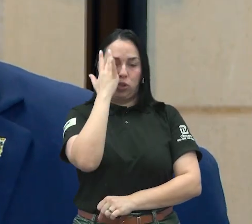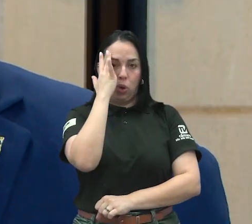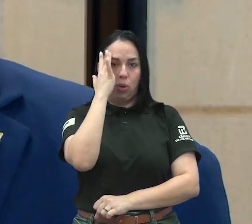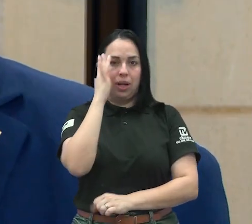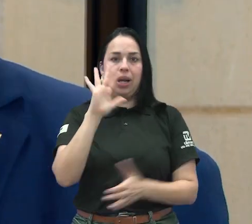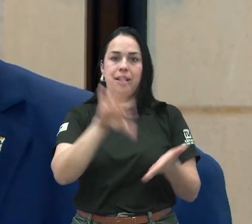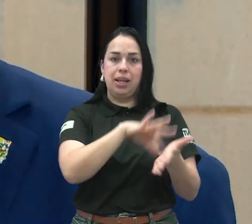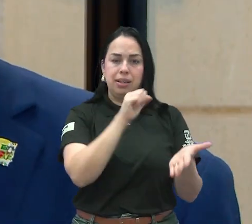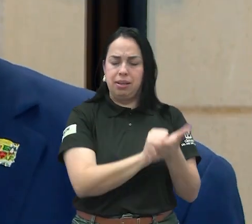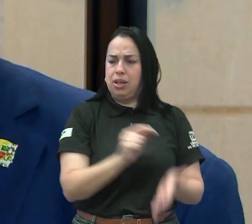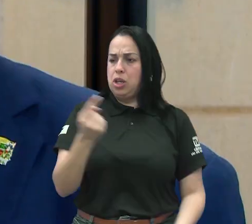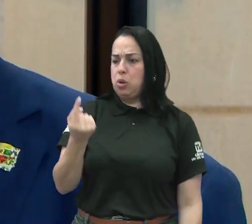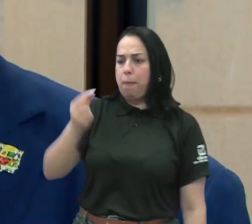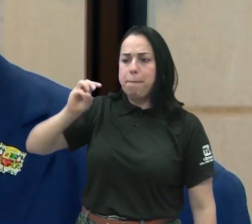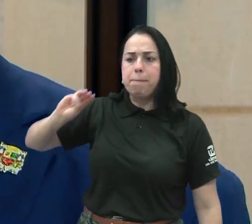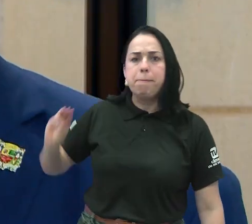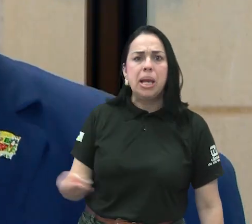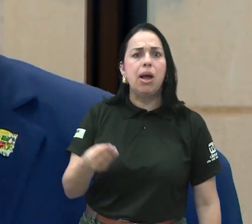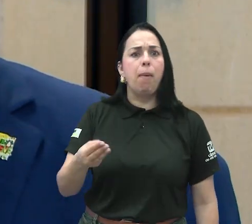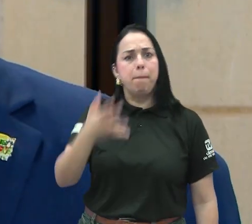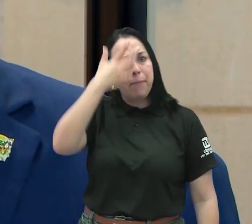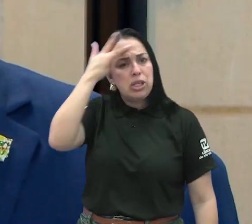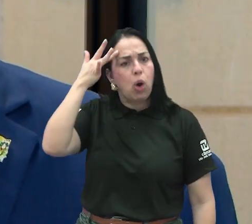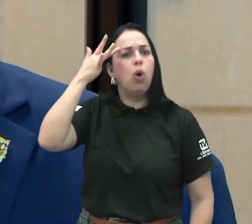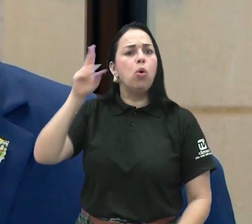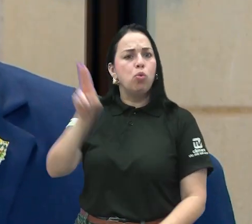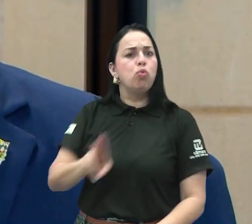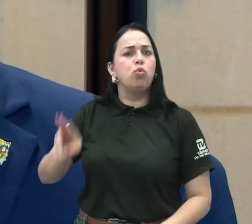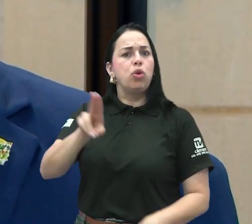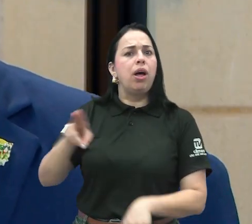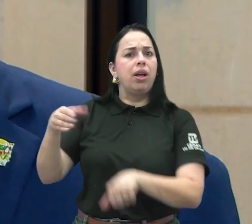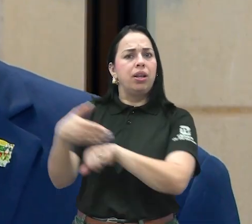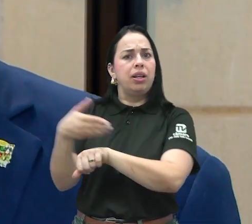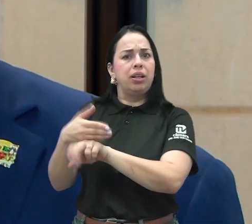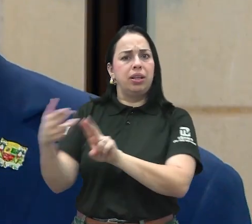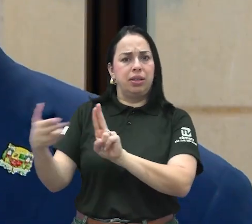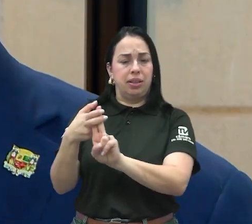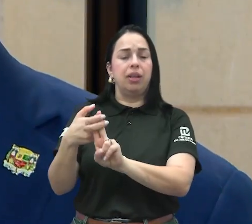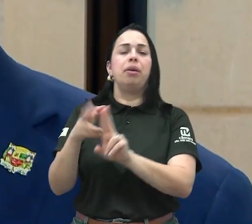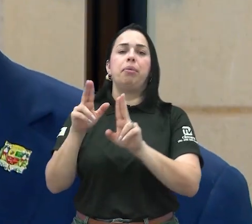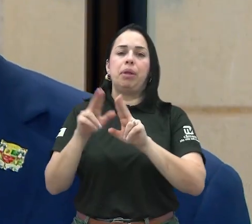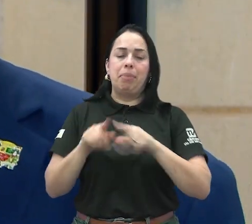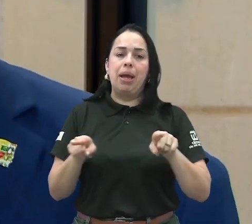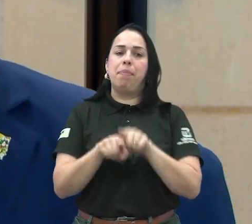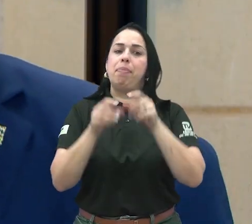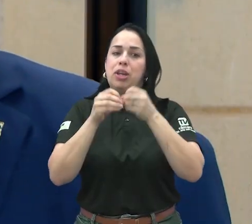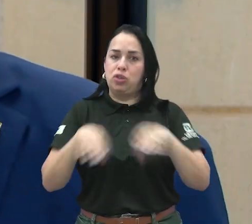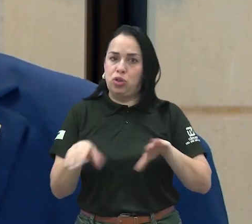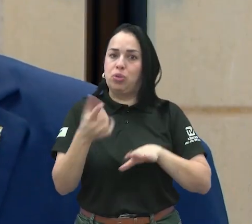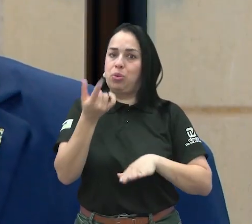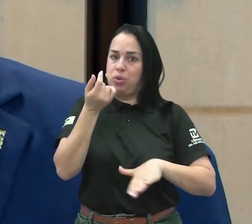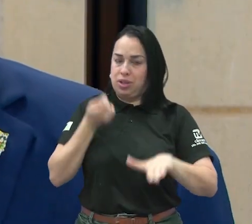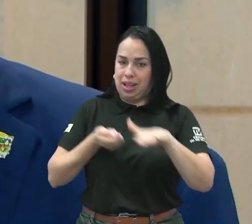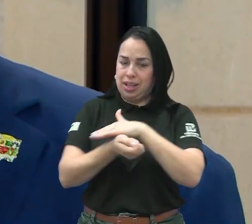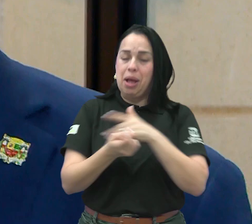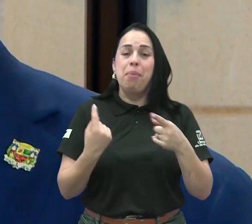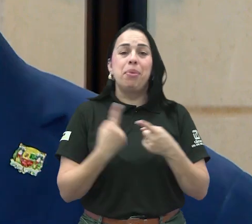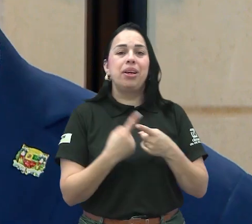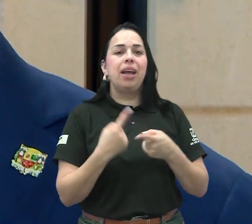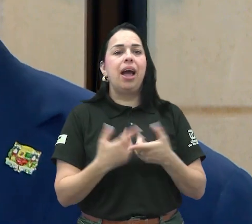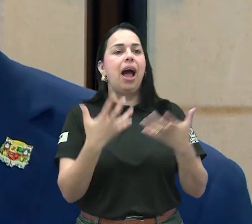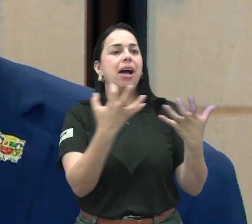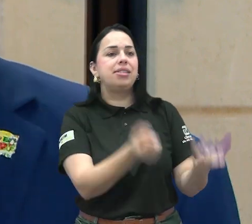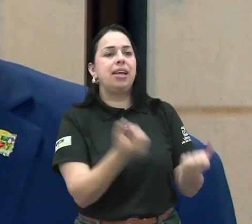temos mais de 1.200.000 pessoas utilizando o nosso sistema de saúde. Isso impacta no orçamento, a gente acaba atendendo as